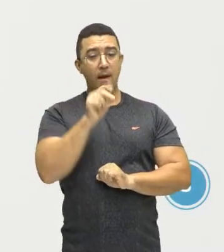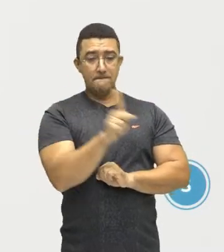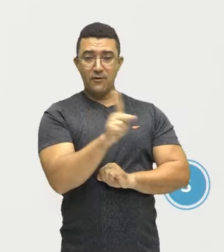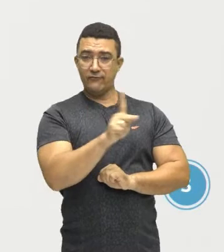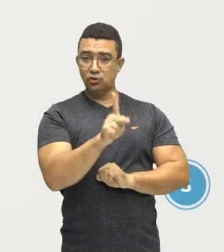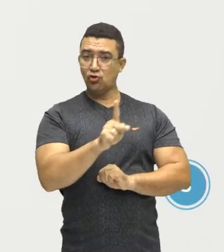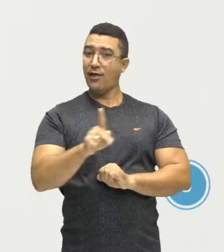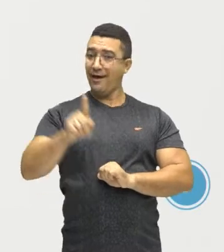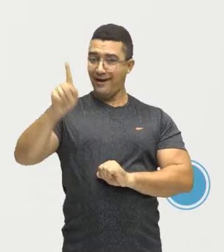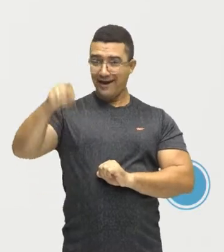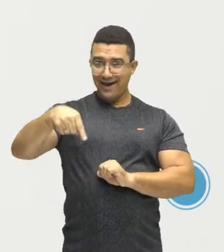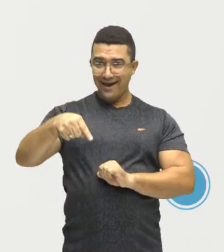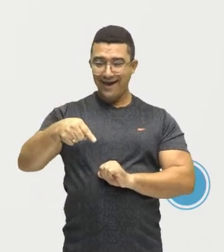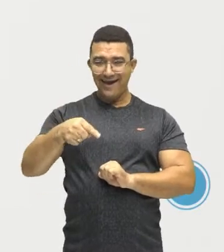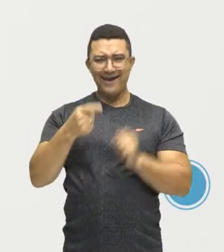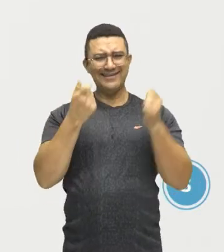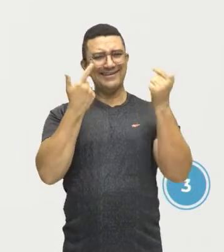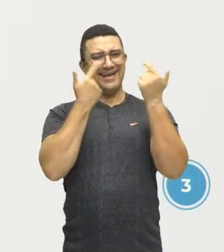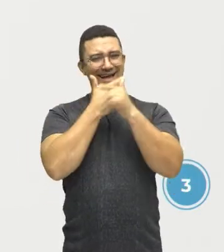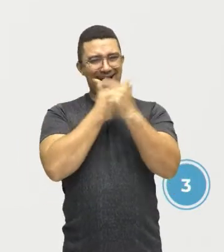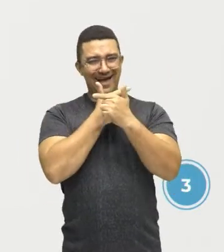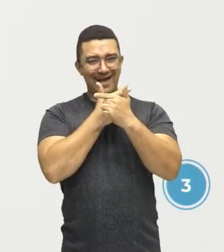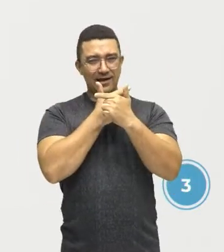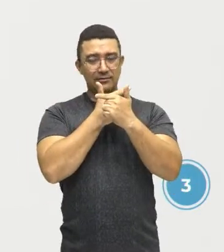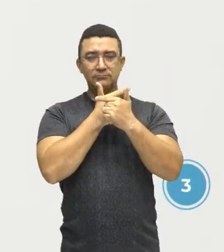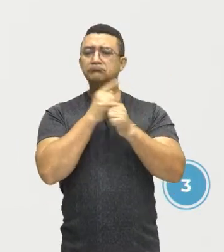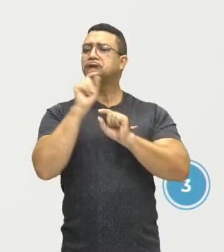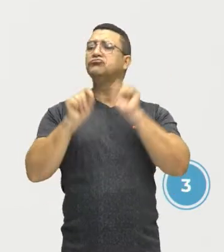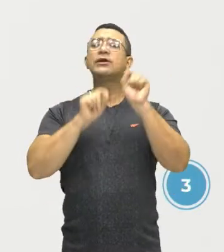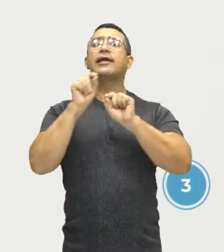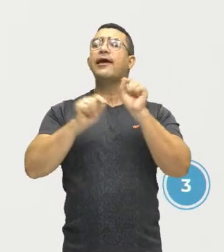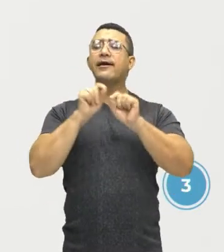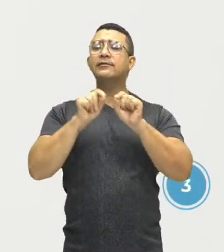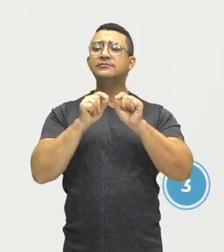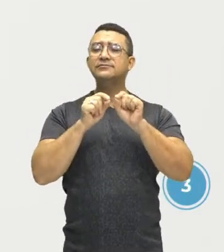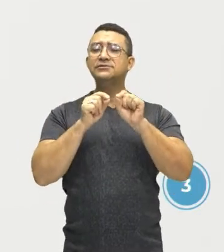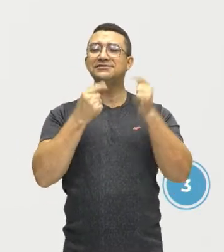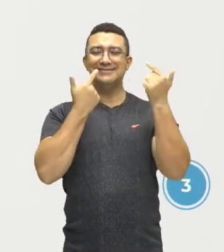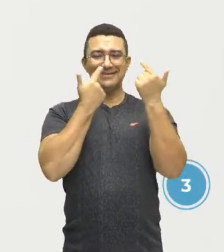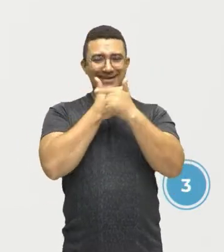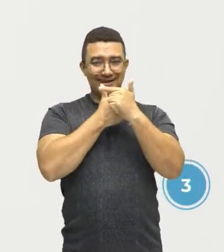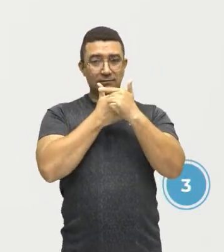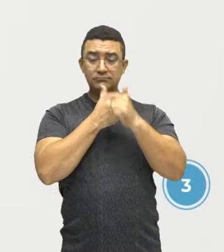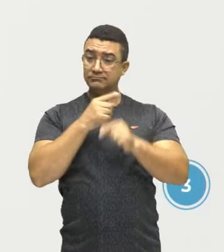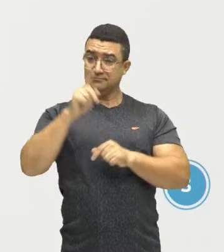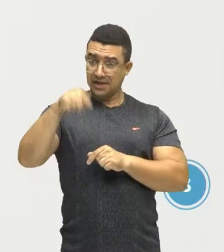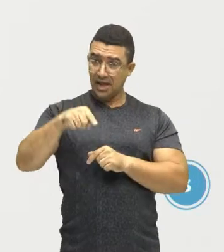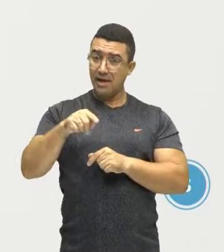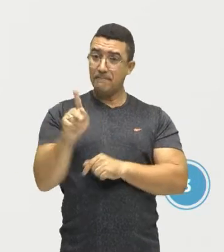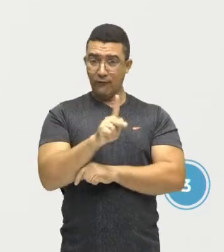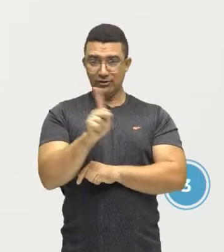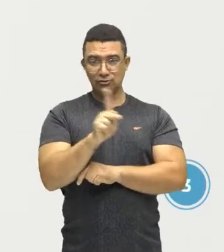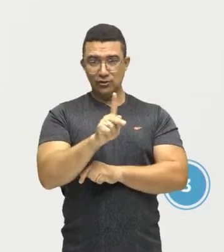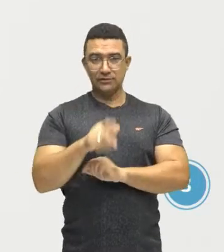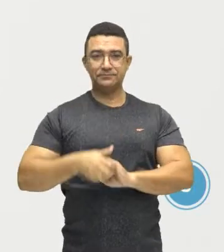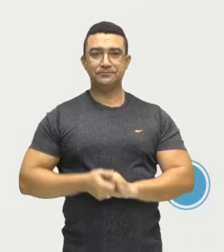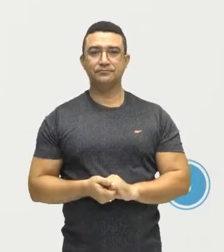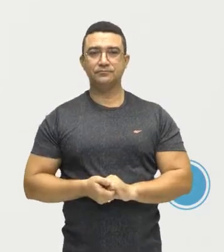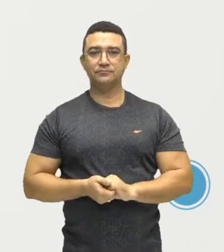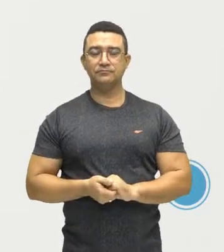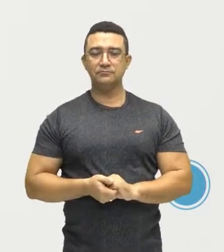que você já conhece, quem é divertida? Aí você já tem o seu sujeito da oração. O sujeito da oração, notem